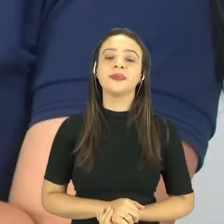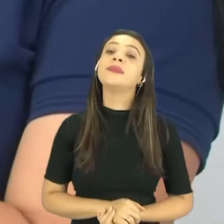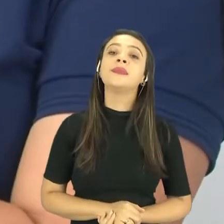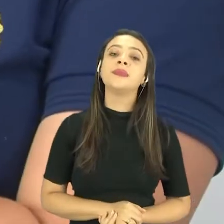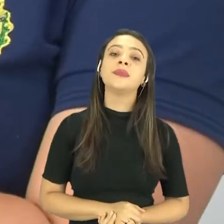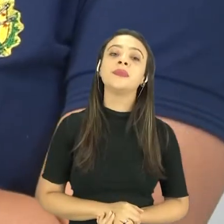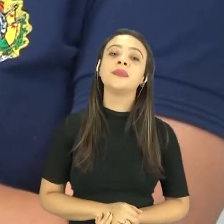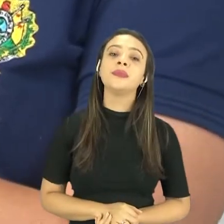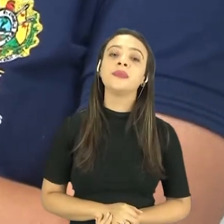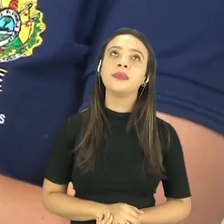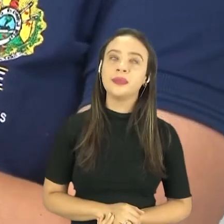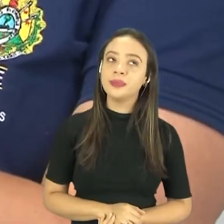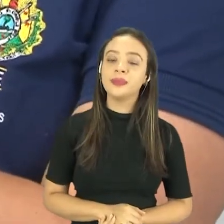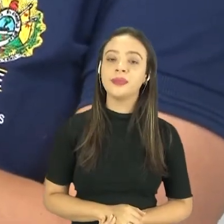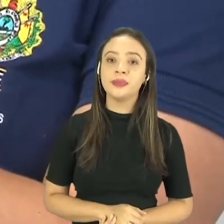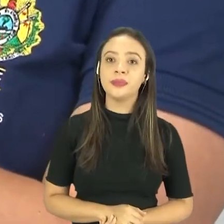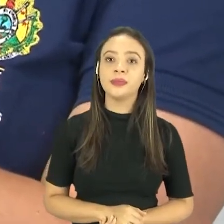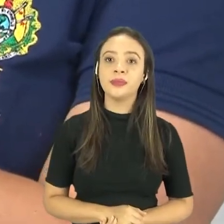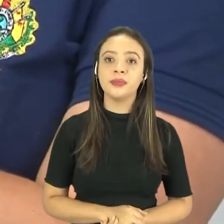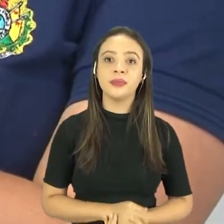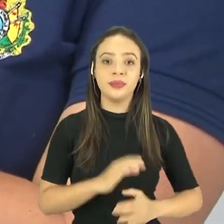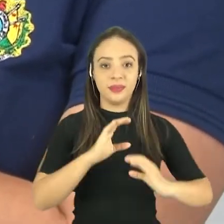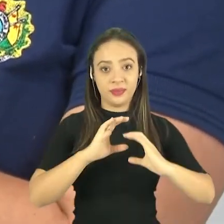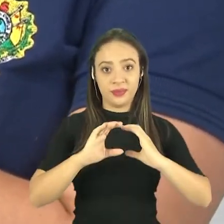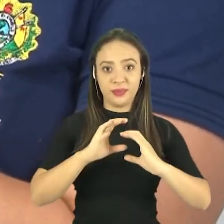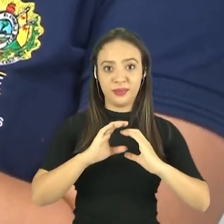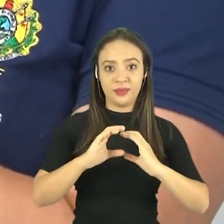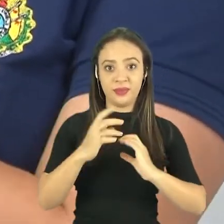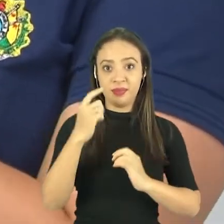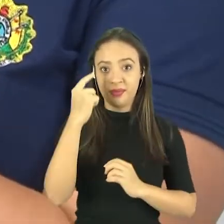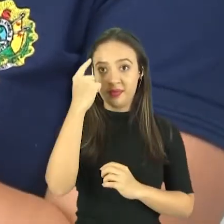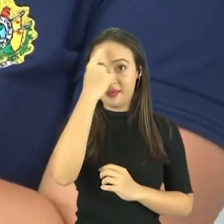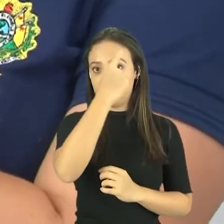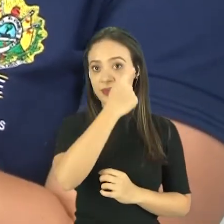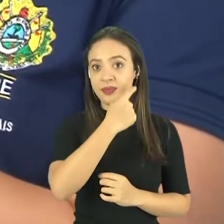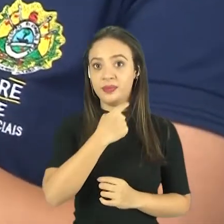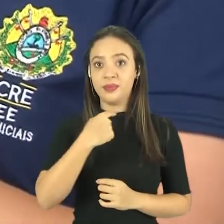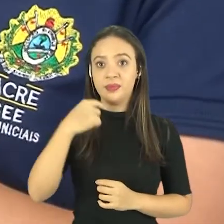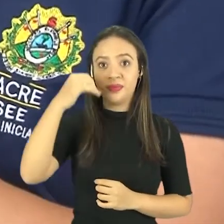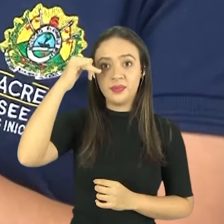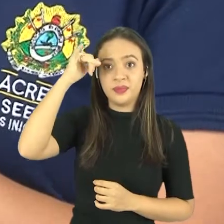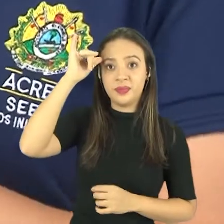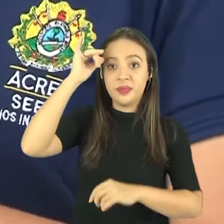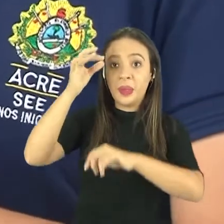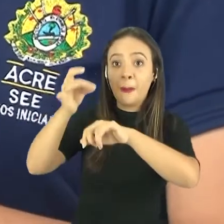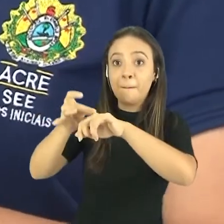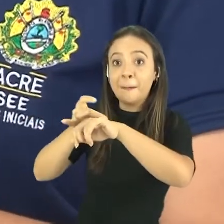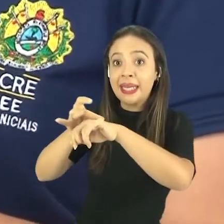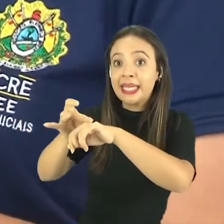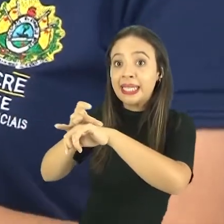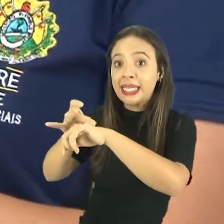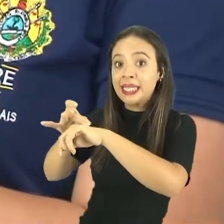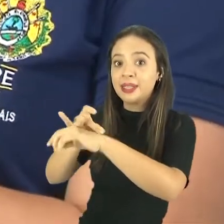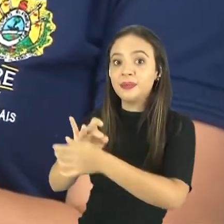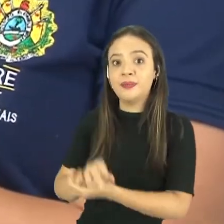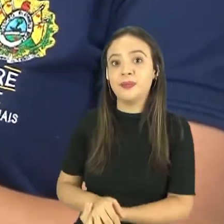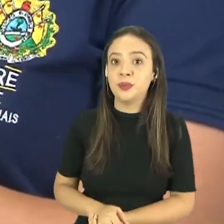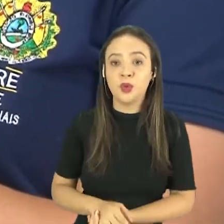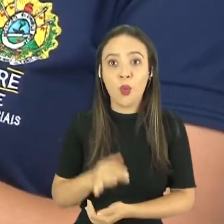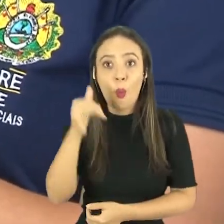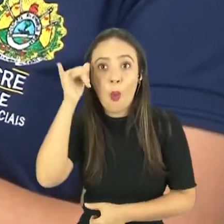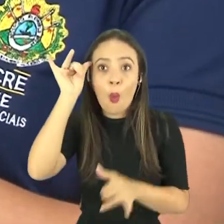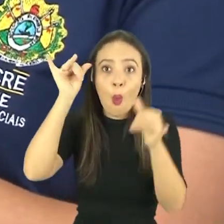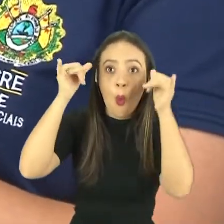gente. Tá aqui, música da cara preta. Perdão, o boi da cara preta. Vocês já ouviram falar?